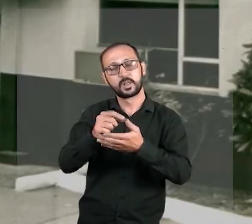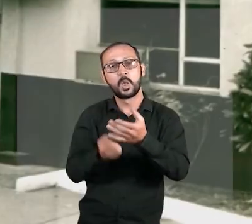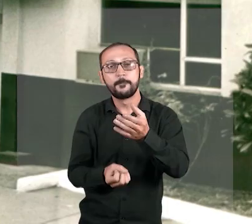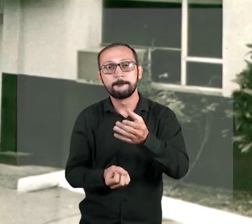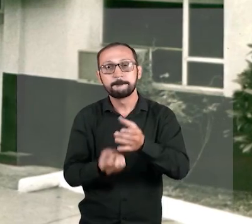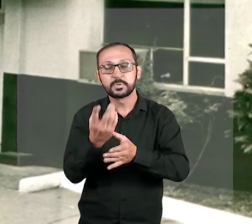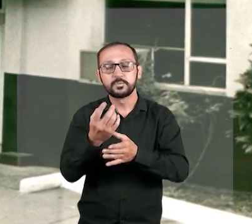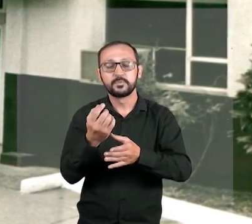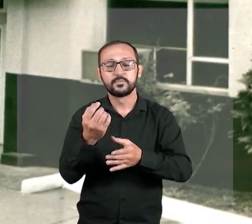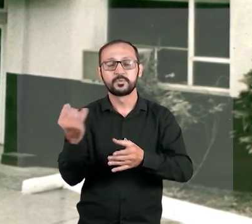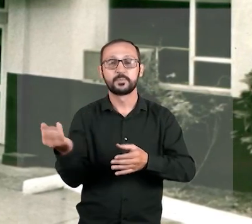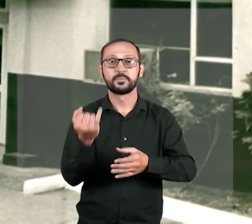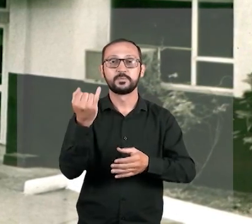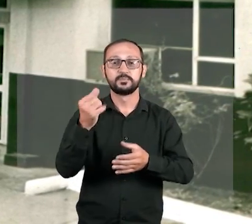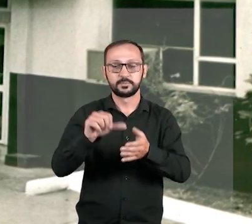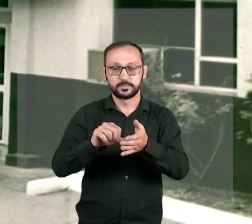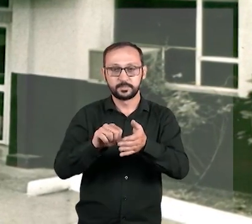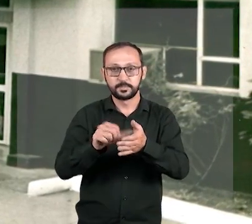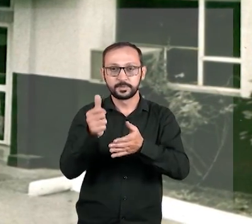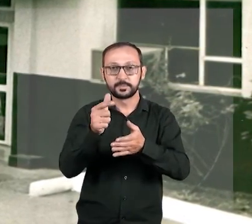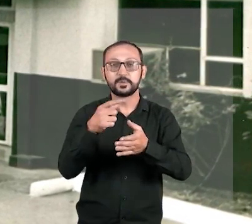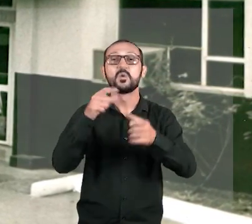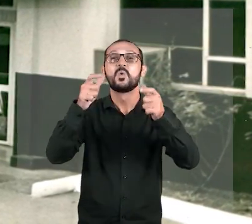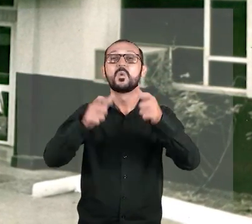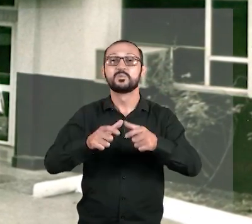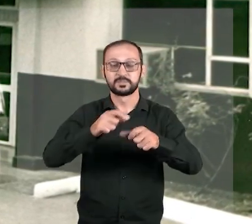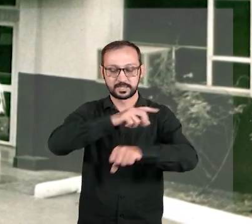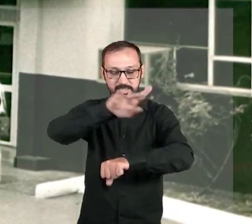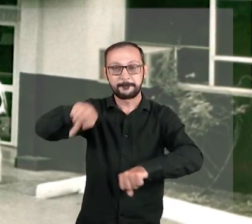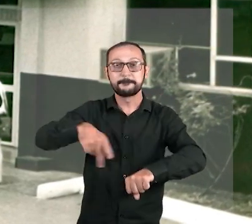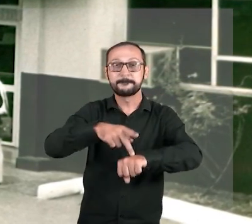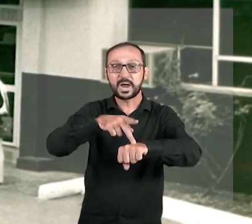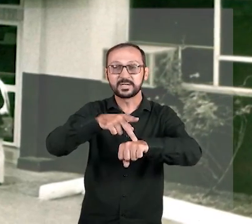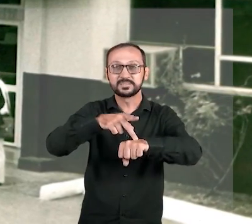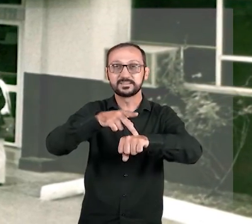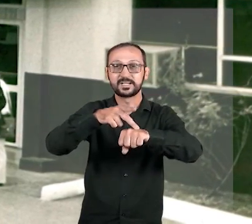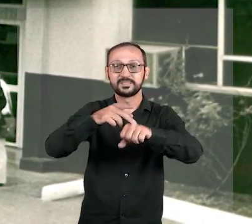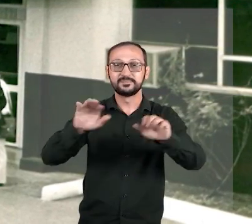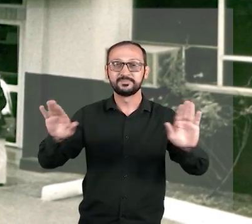ela se instalou pela primeira vez ali na Praça do Rádio Clube,